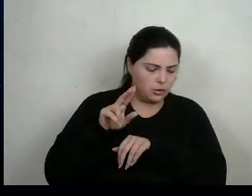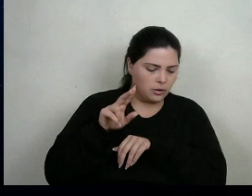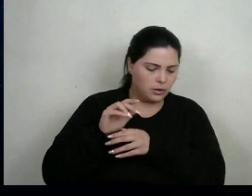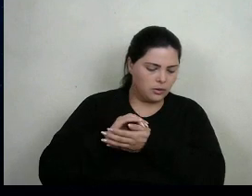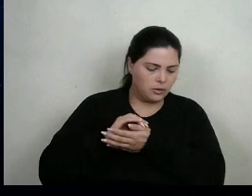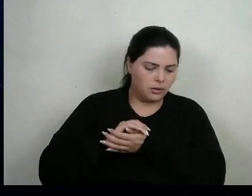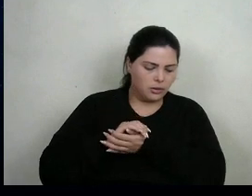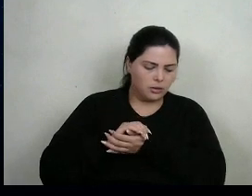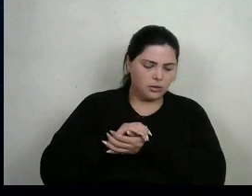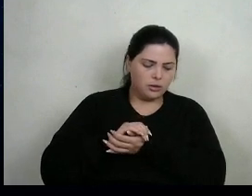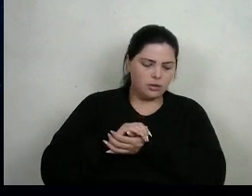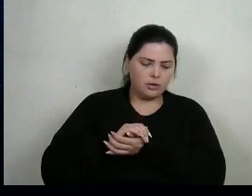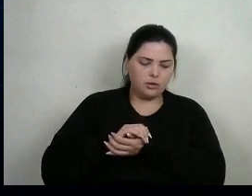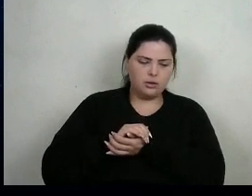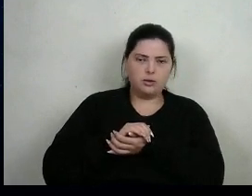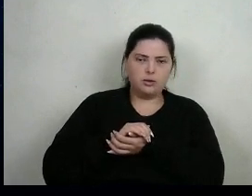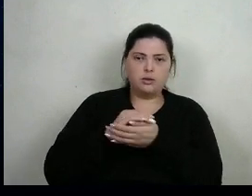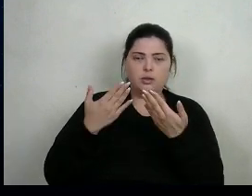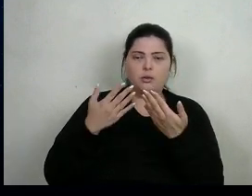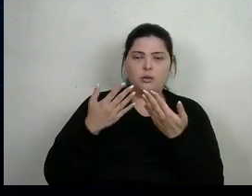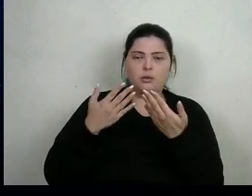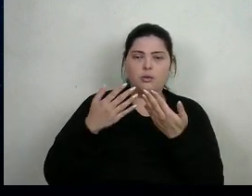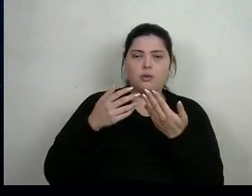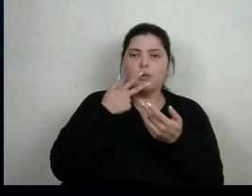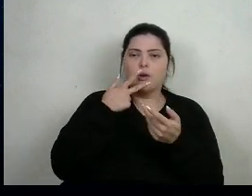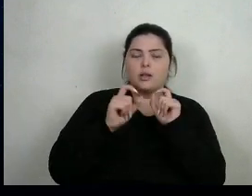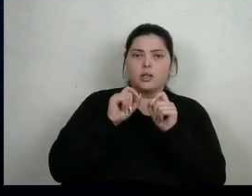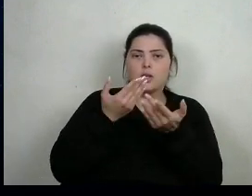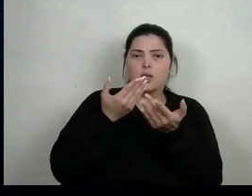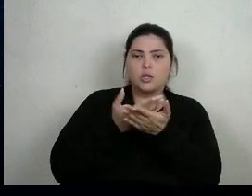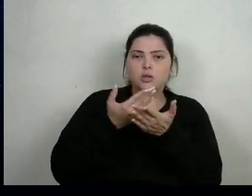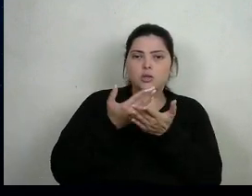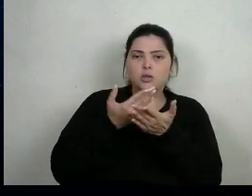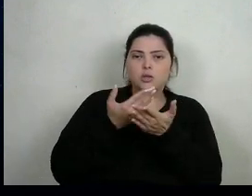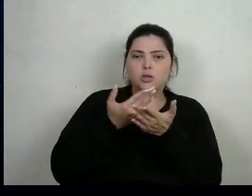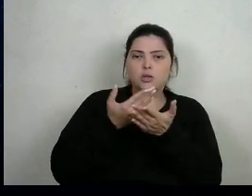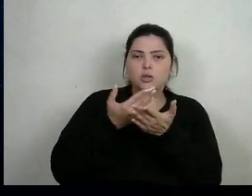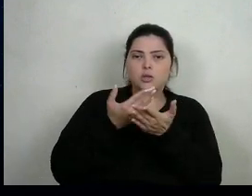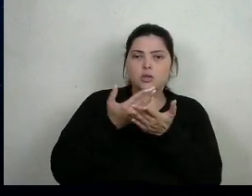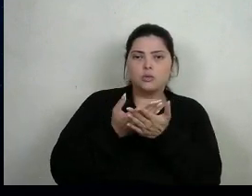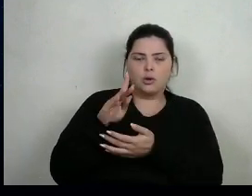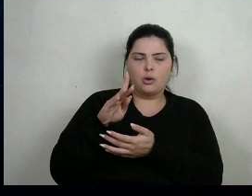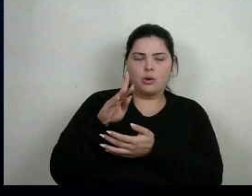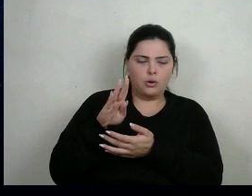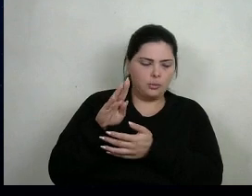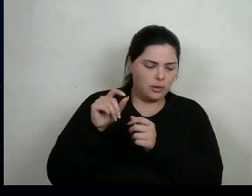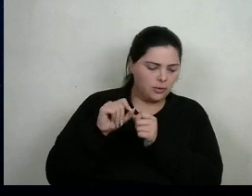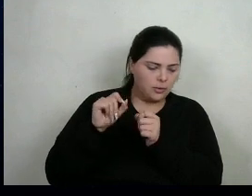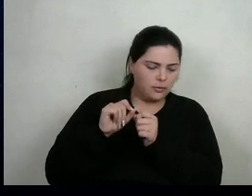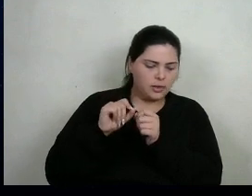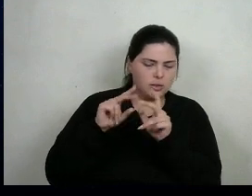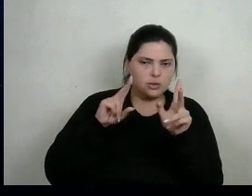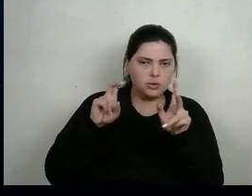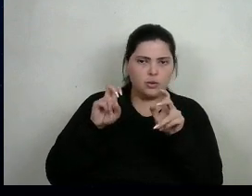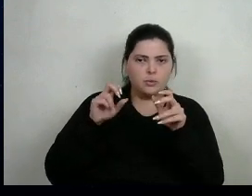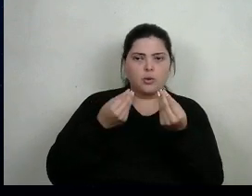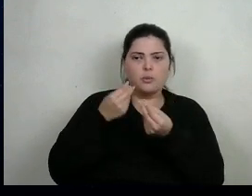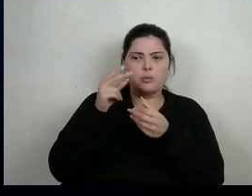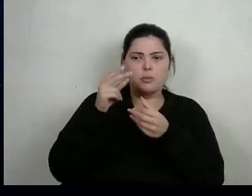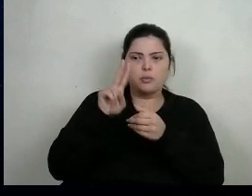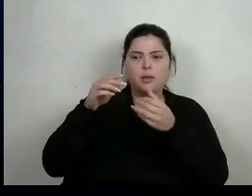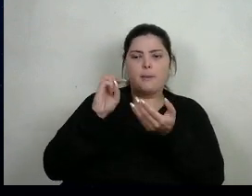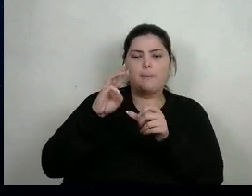final da nossa sessão hoje falando sobre um estudo que o github fez a respeito de como usar essas métricas de produtividade